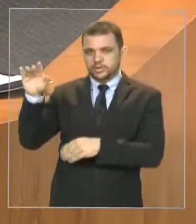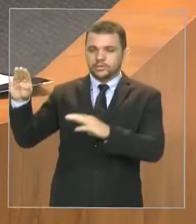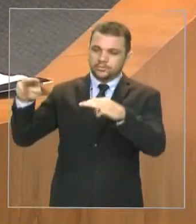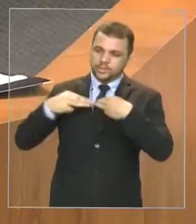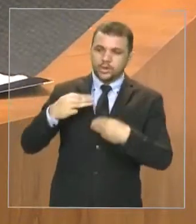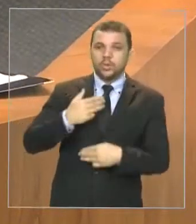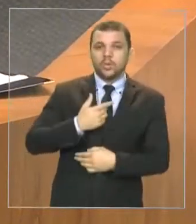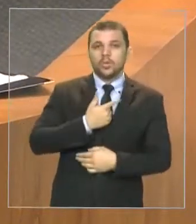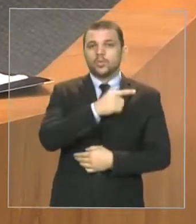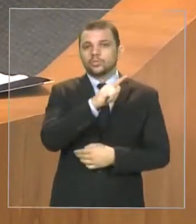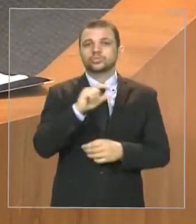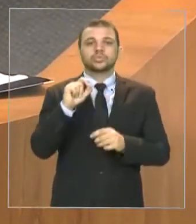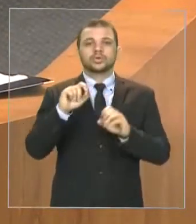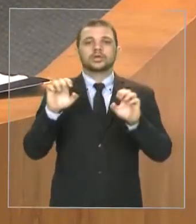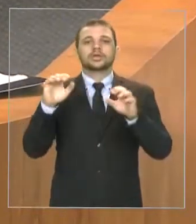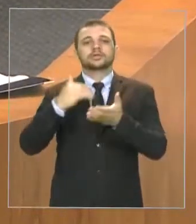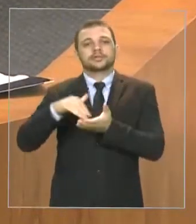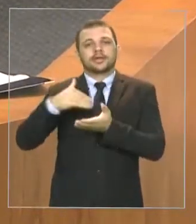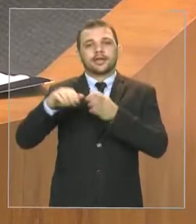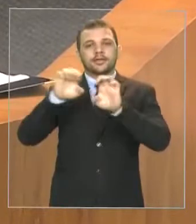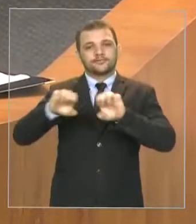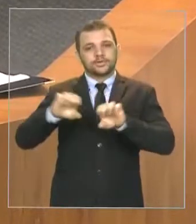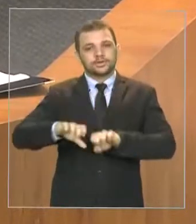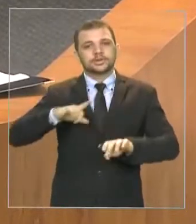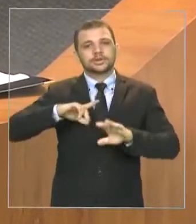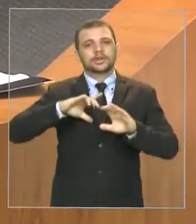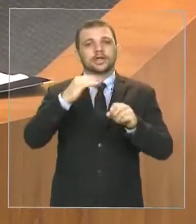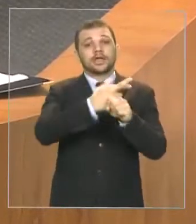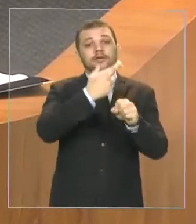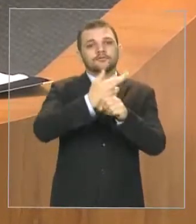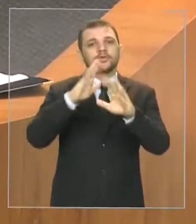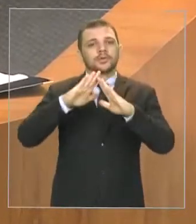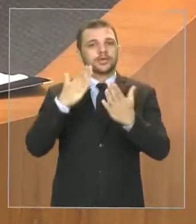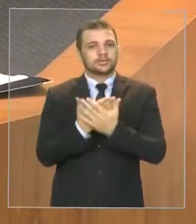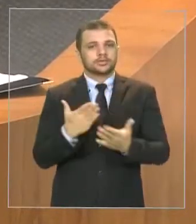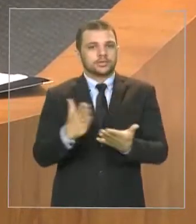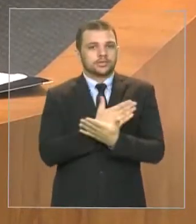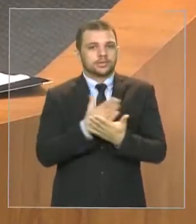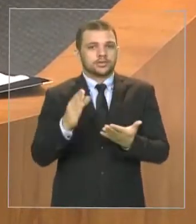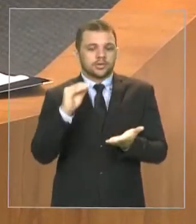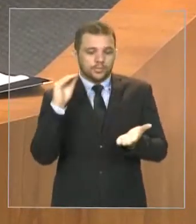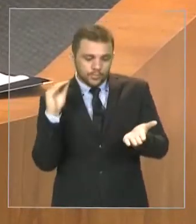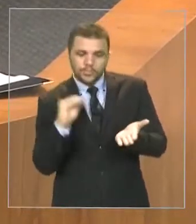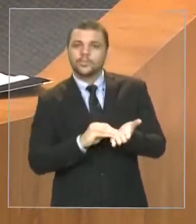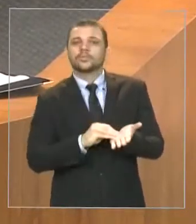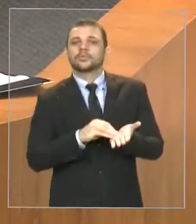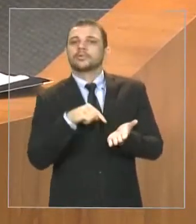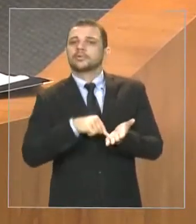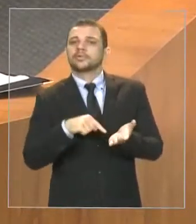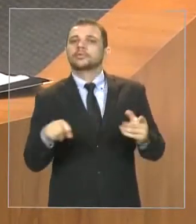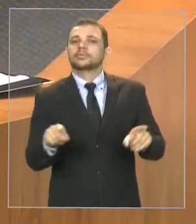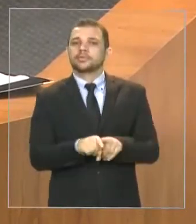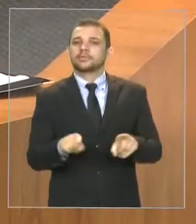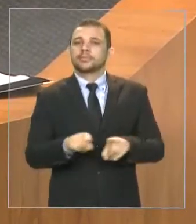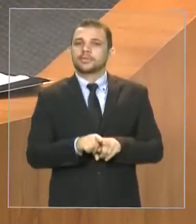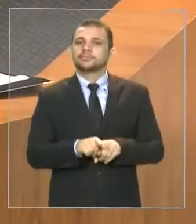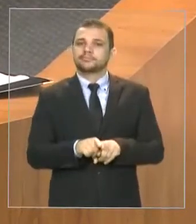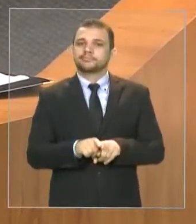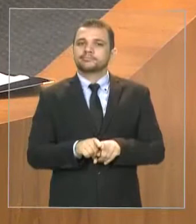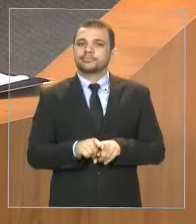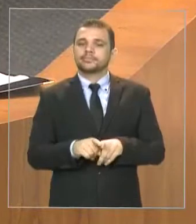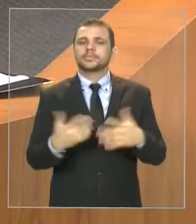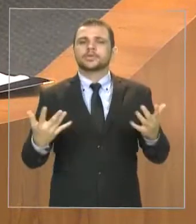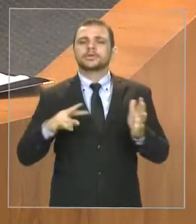Cinfra, pela Secretaria de Infraestrutura. E a escola também consta lá. Ou seja, senhoras e